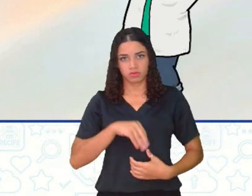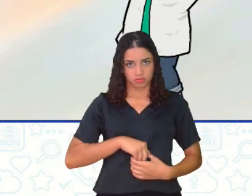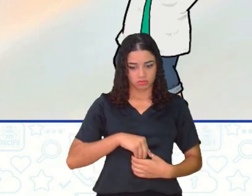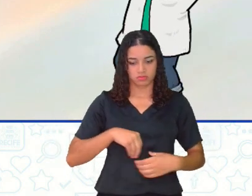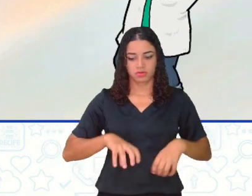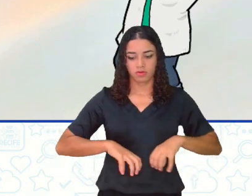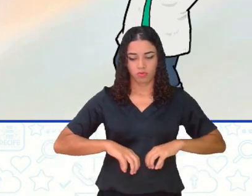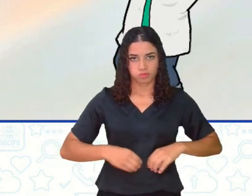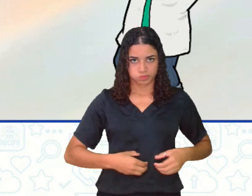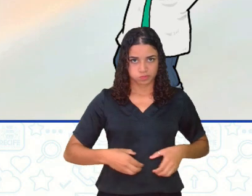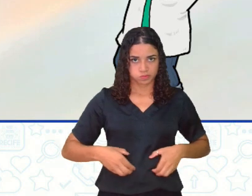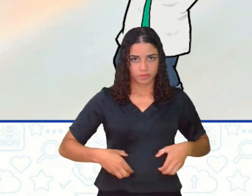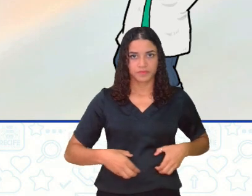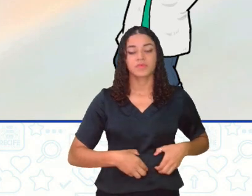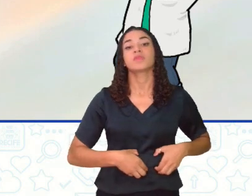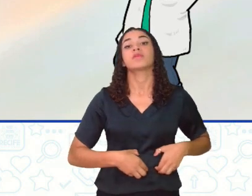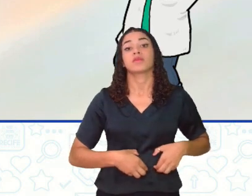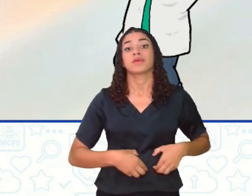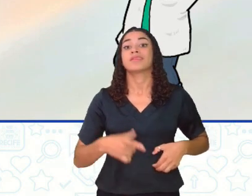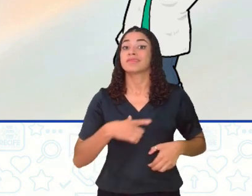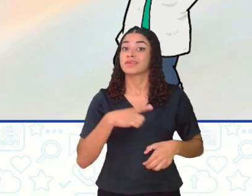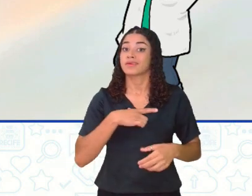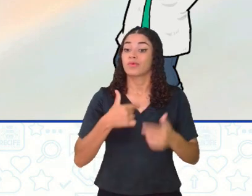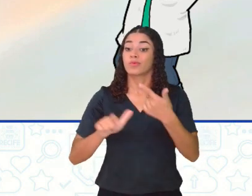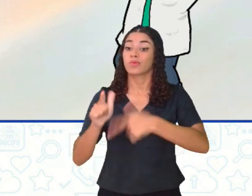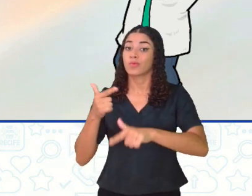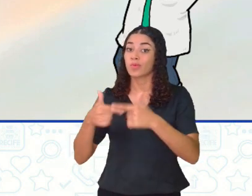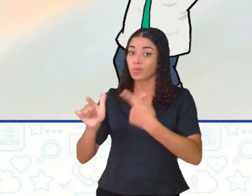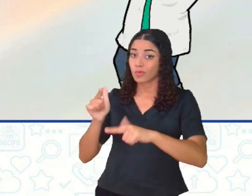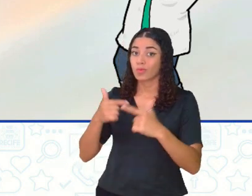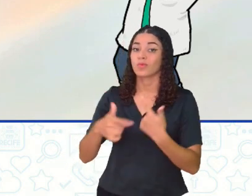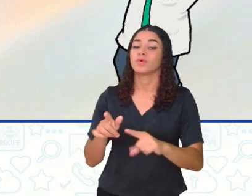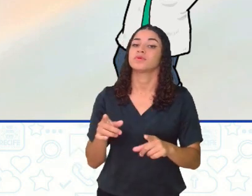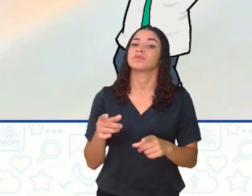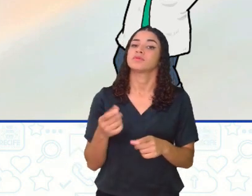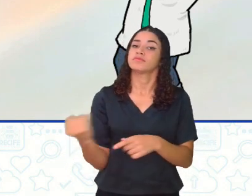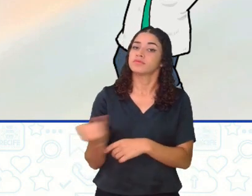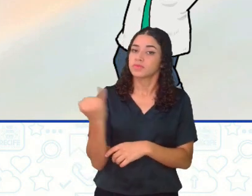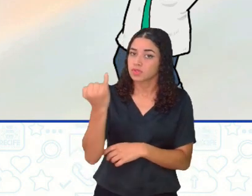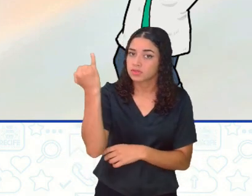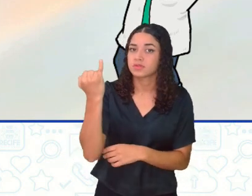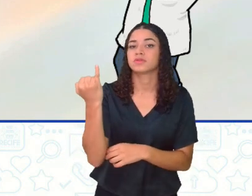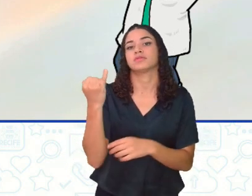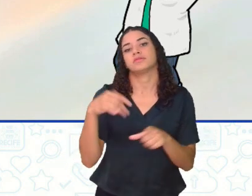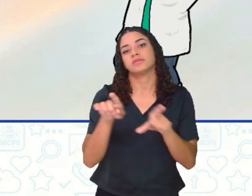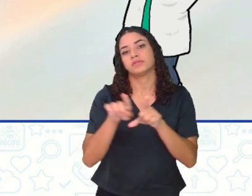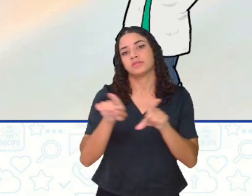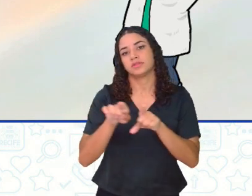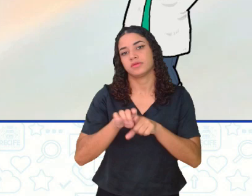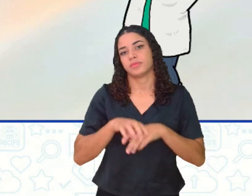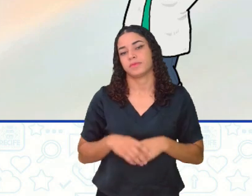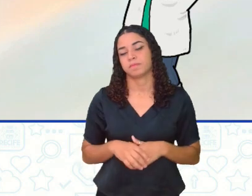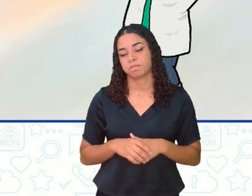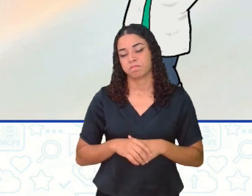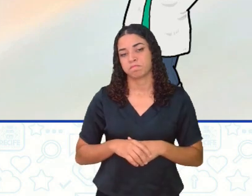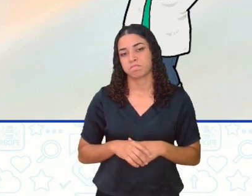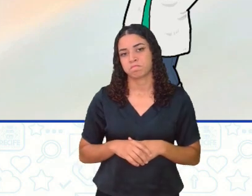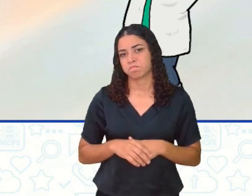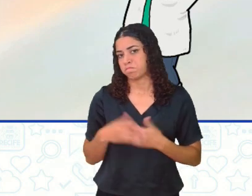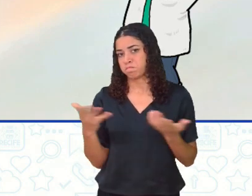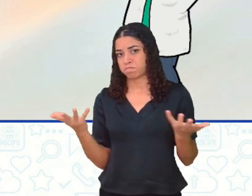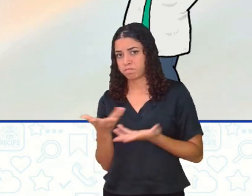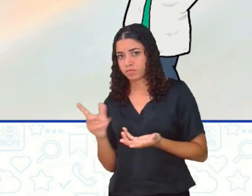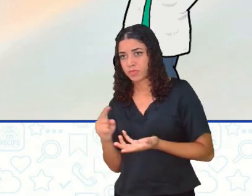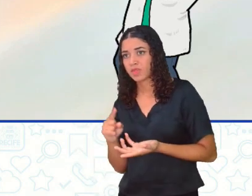de perpetuar a nossa espécie. Mas tem outras coisas aí bem importantes nesse funcionamento desse sistema reprodutor. E